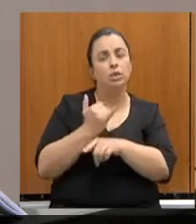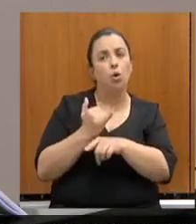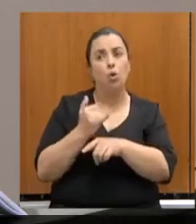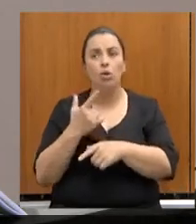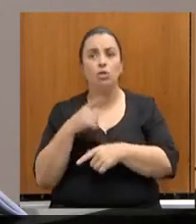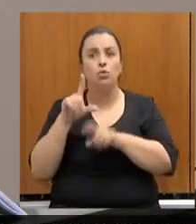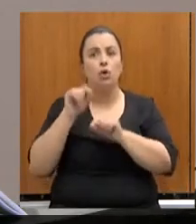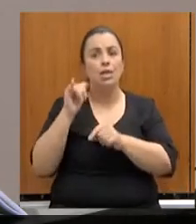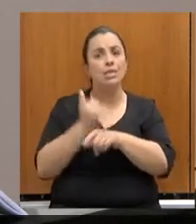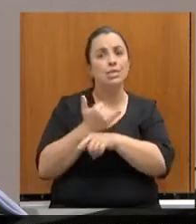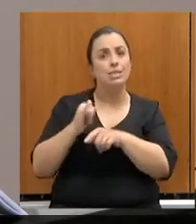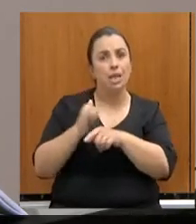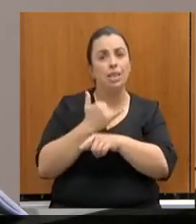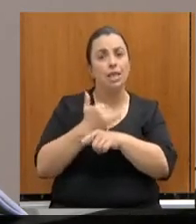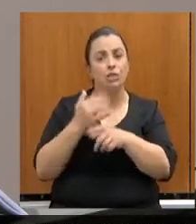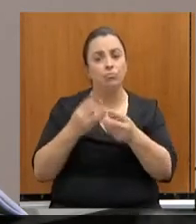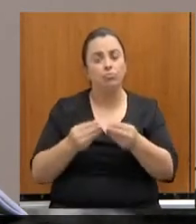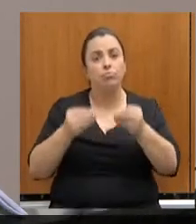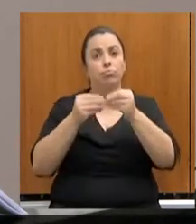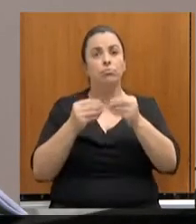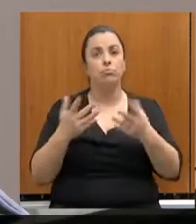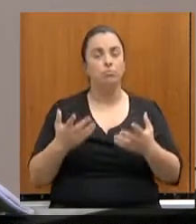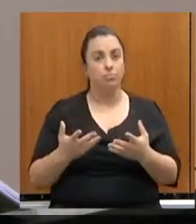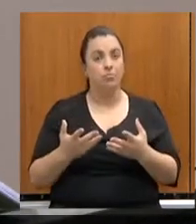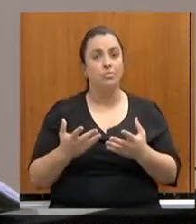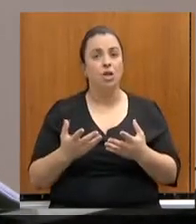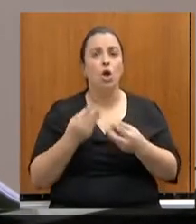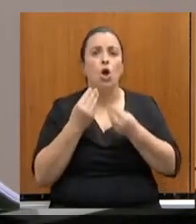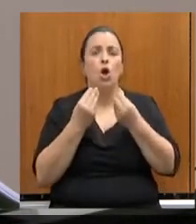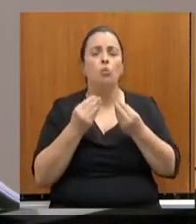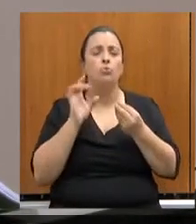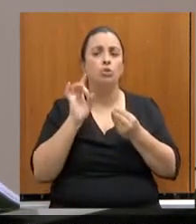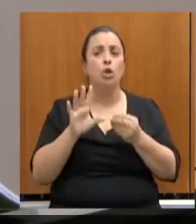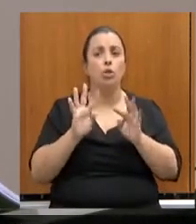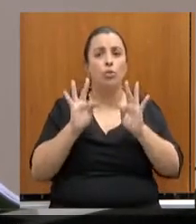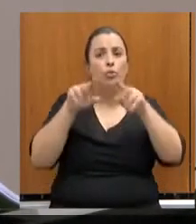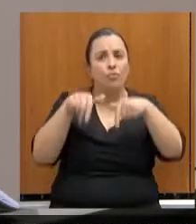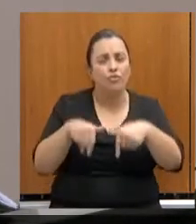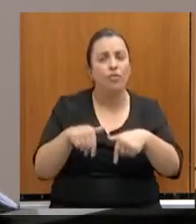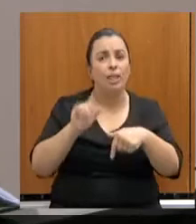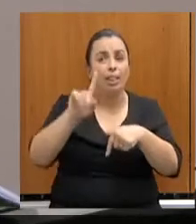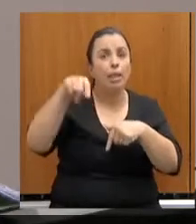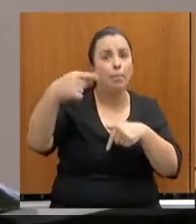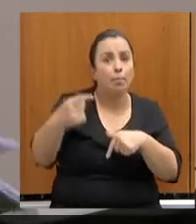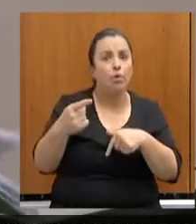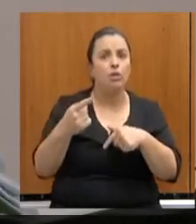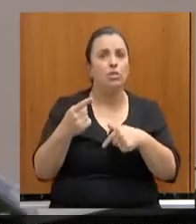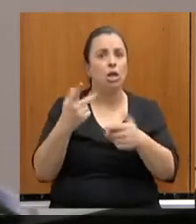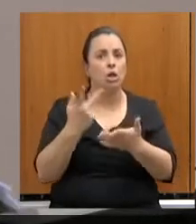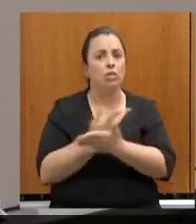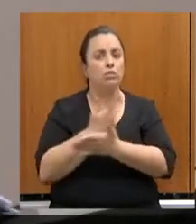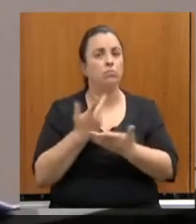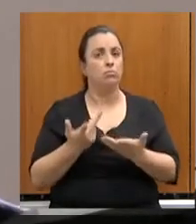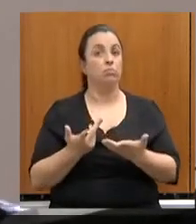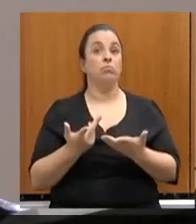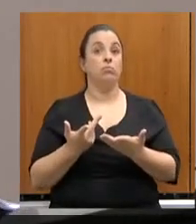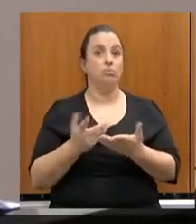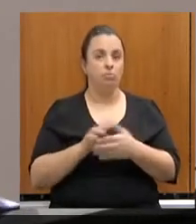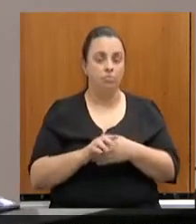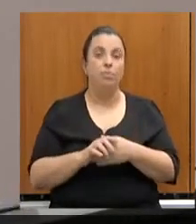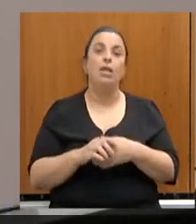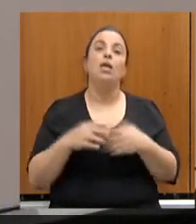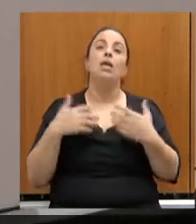não pode ser feito apenas para alternativa o final depois de escolhida Então esse a primeira observação que está esse relatório